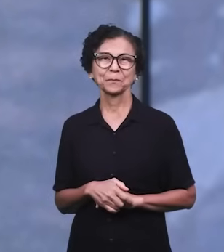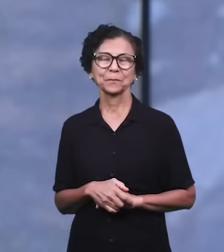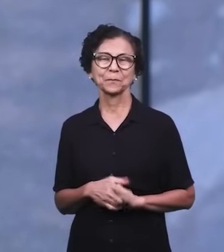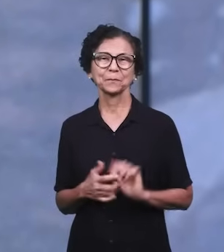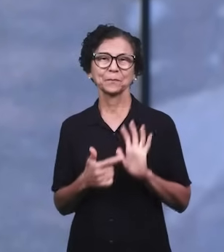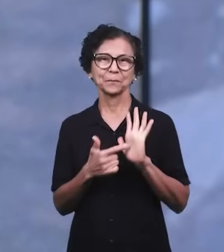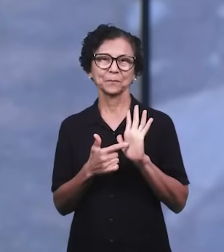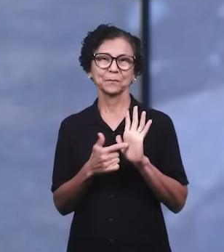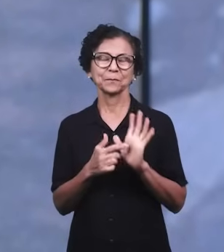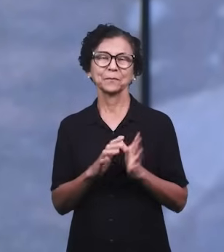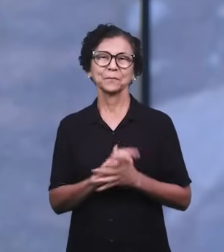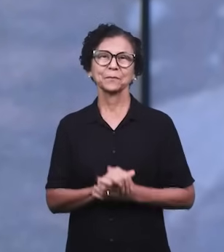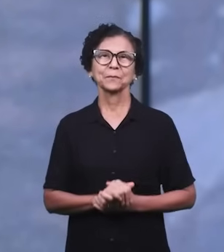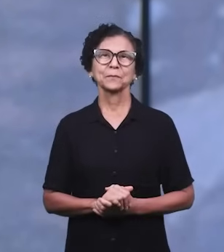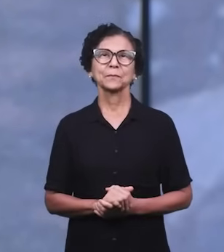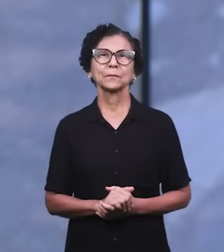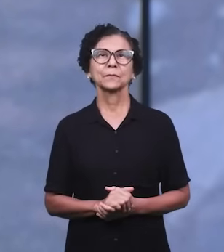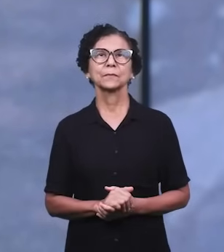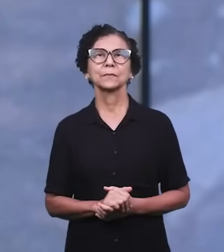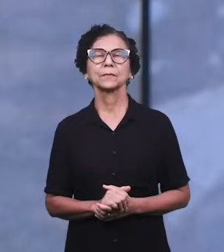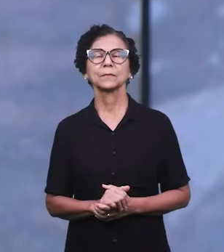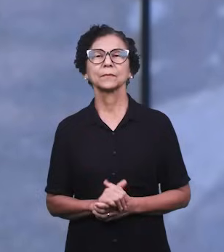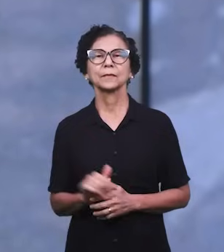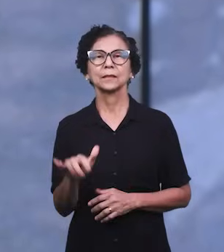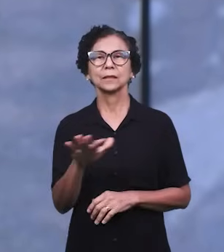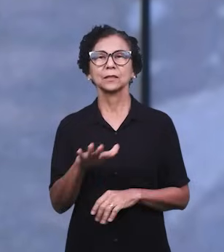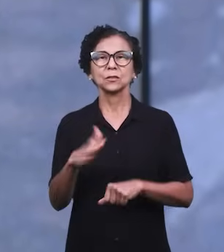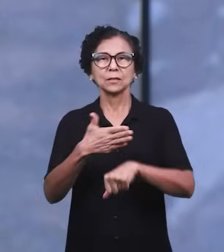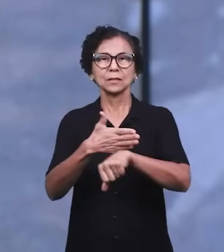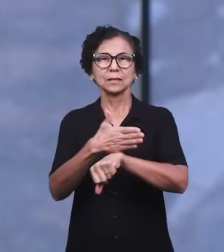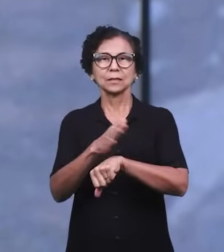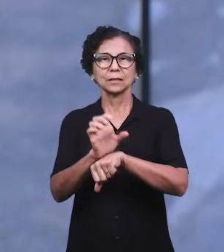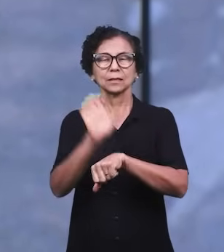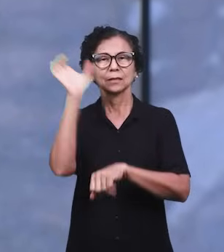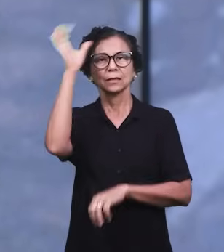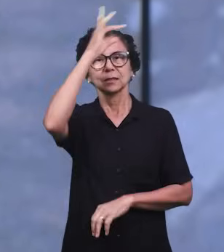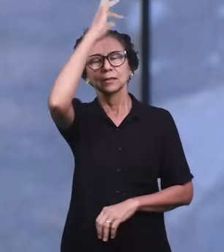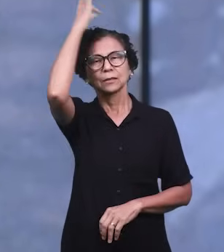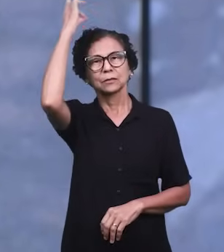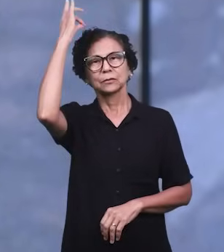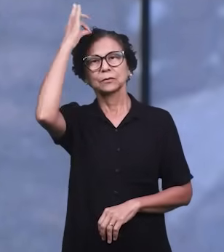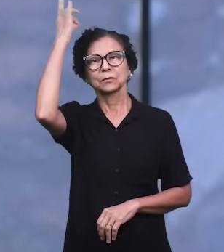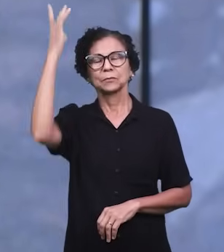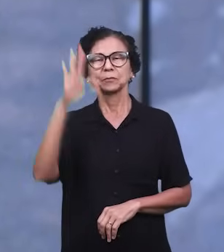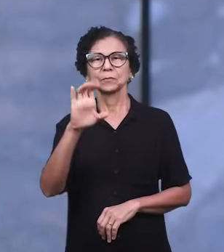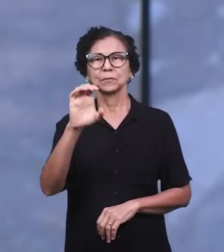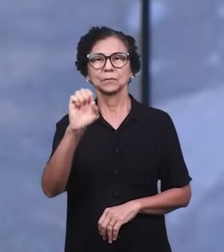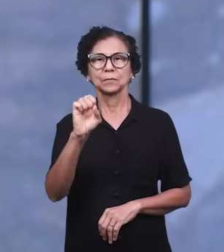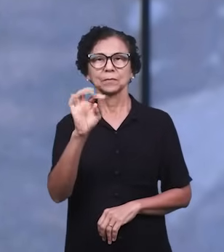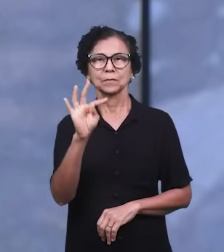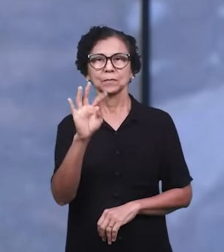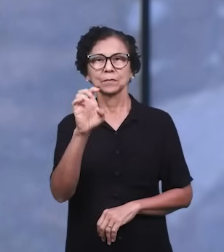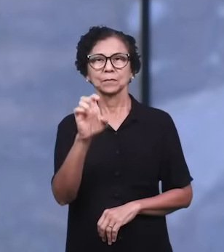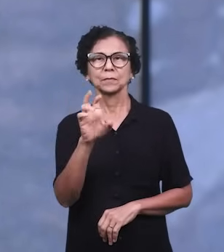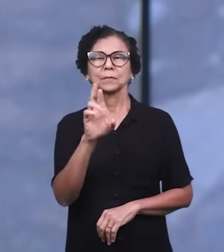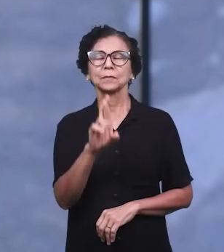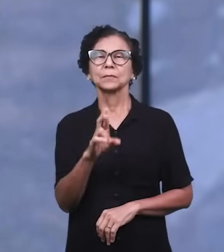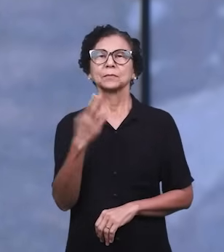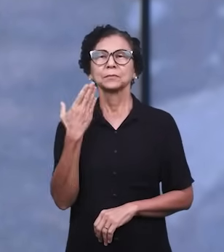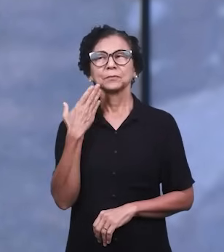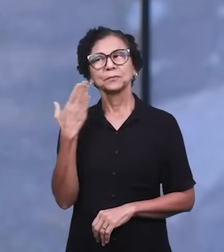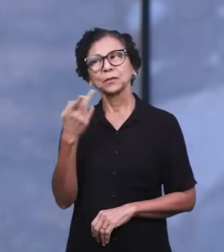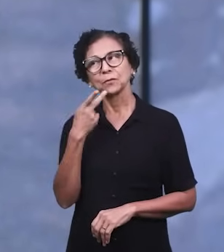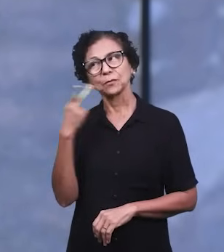A participação vem daqui do município da Serra, no estado do Espírito Santo. A Esther quem vai falar.